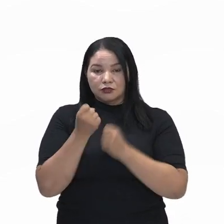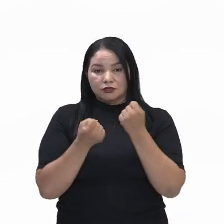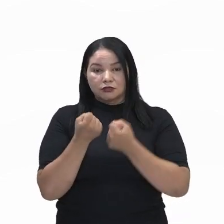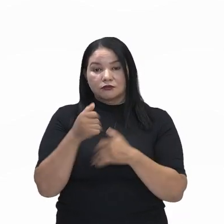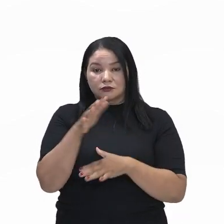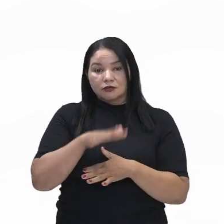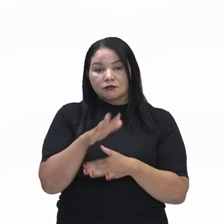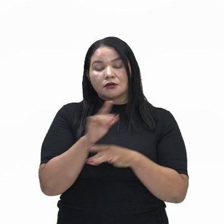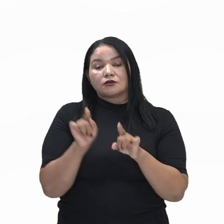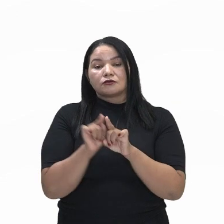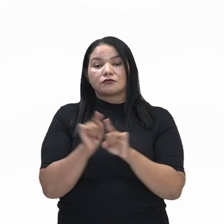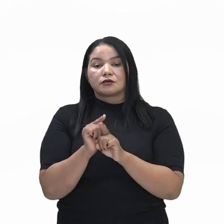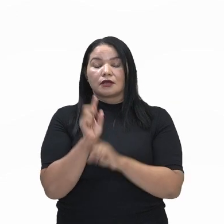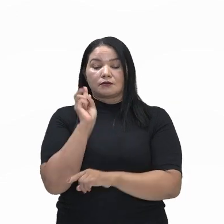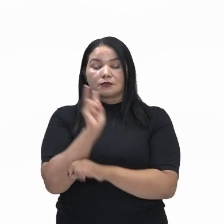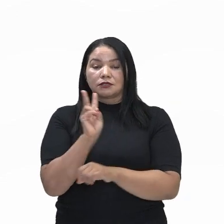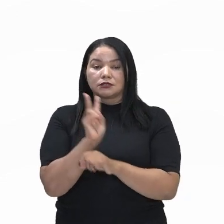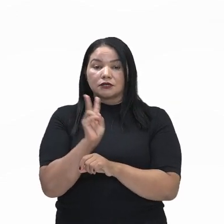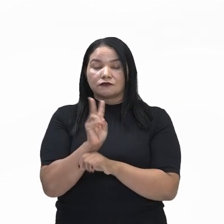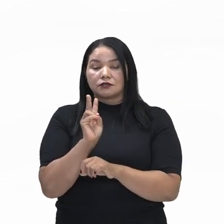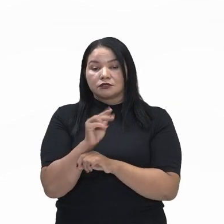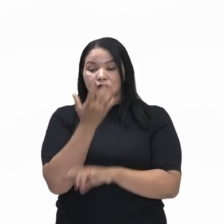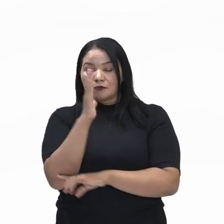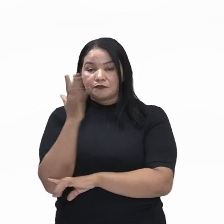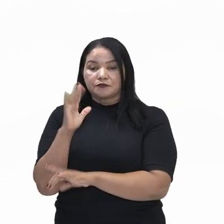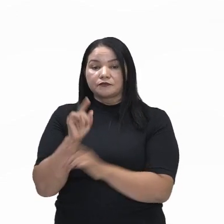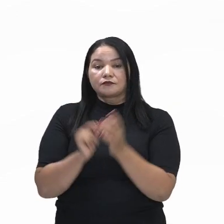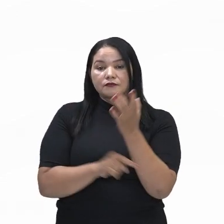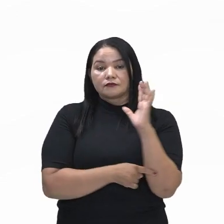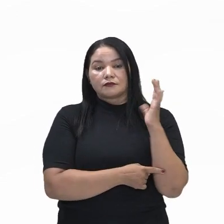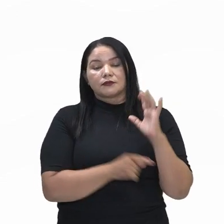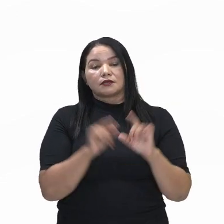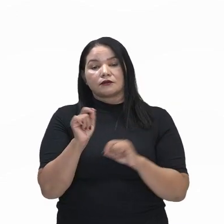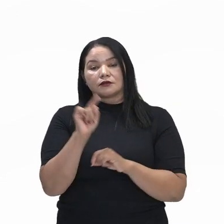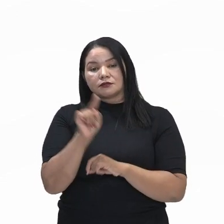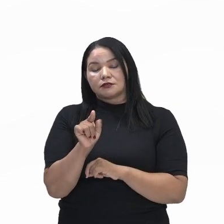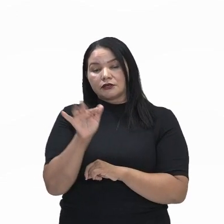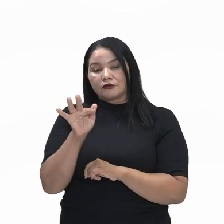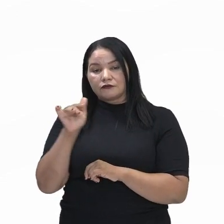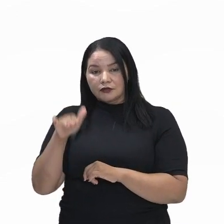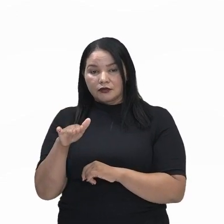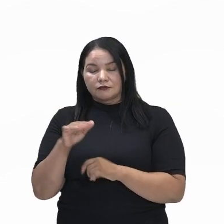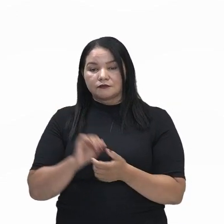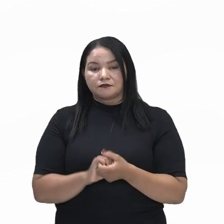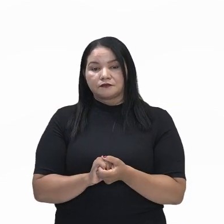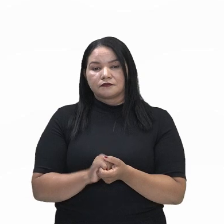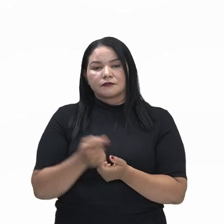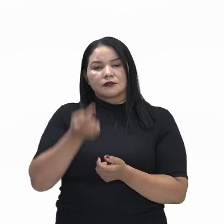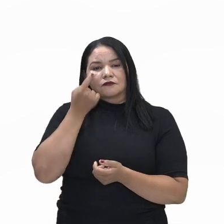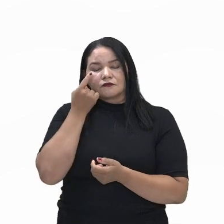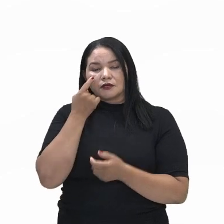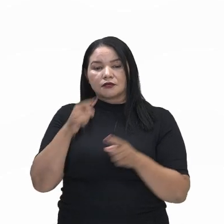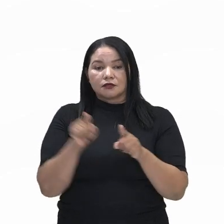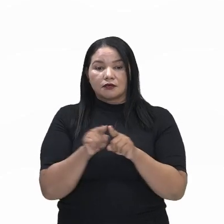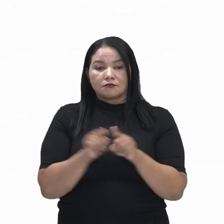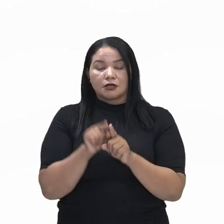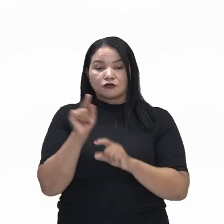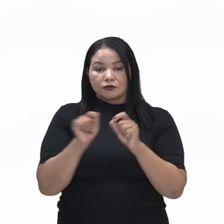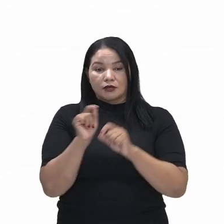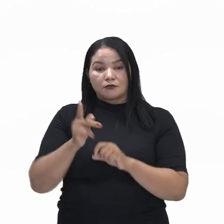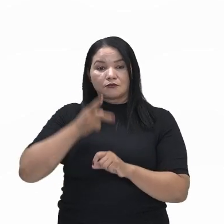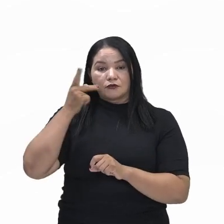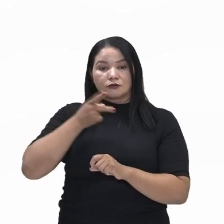a preservação ambiental com a Zona Franca. E aí há a questão de políticas